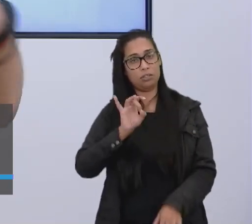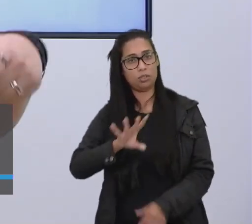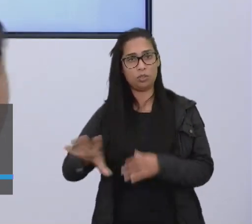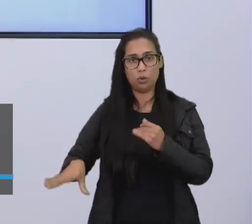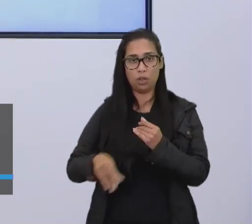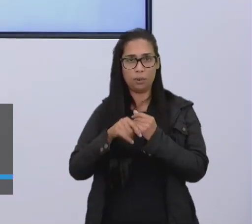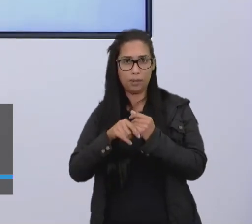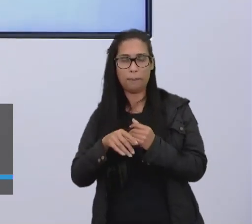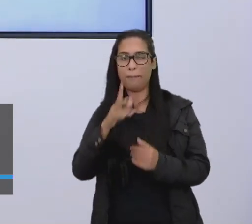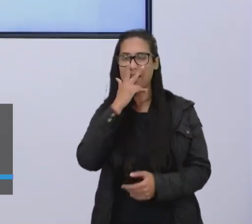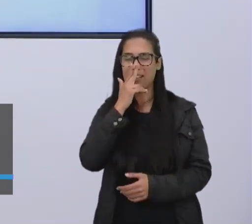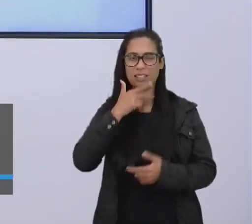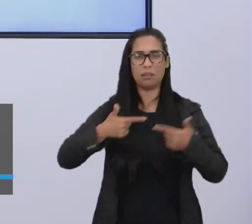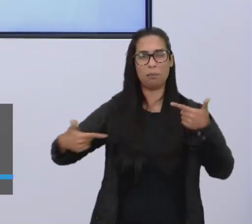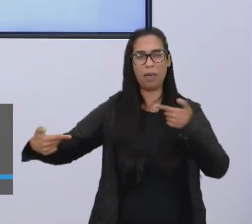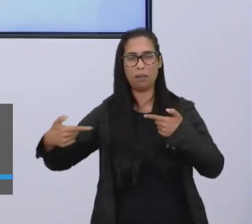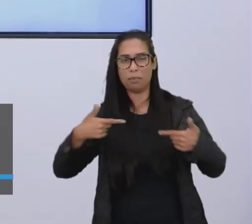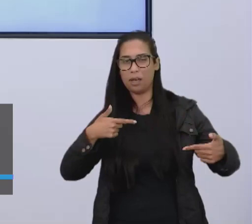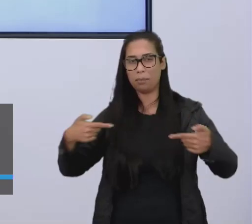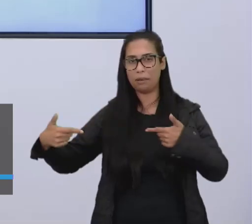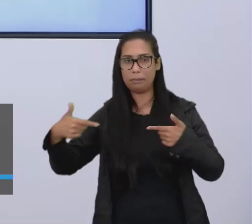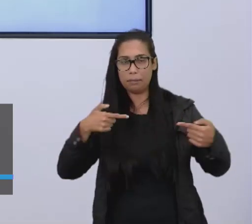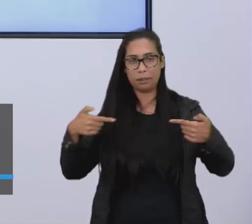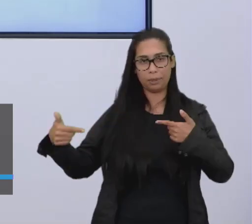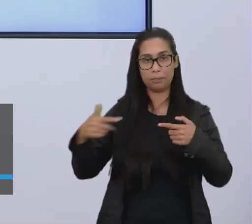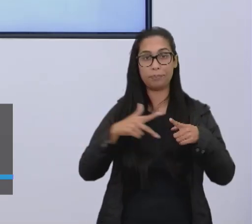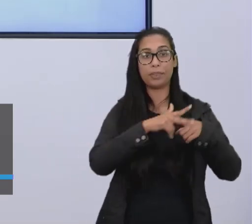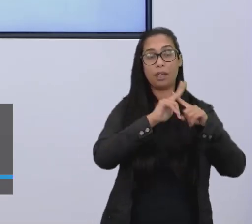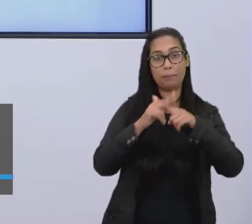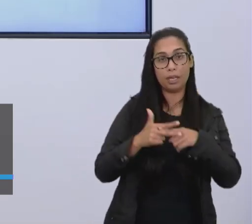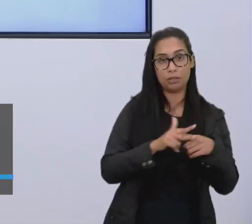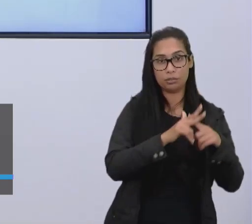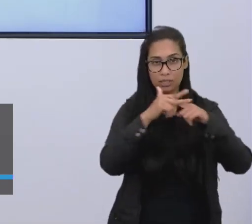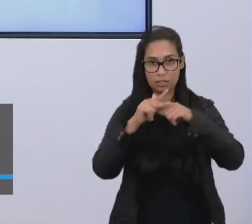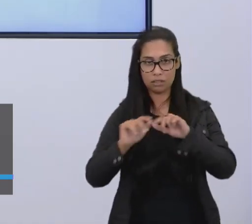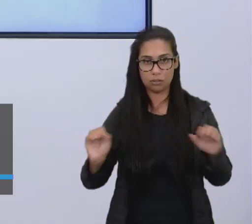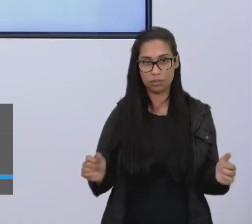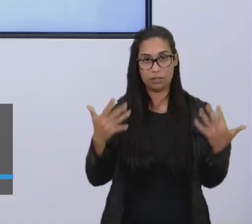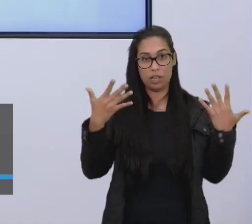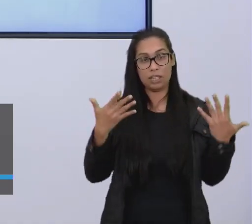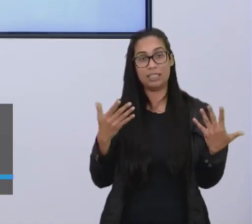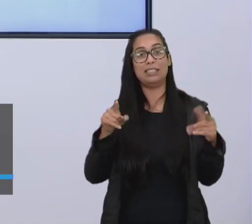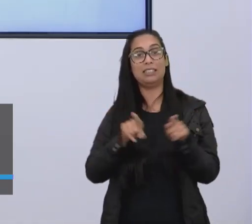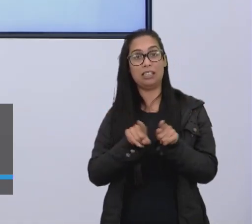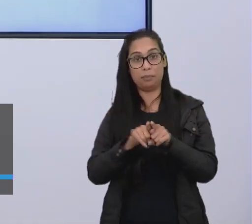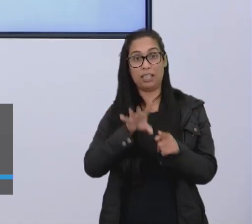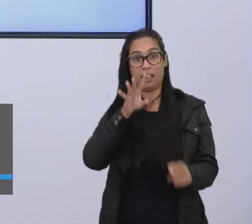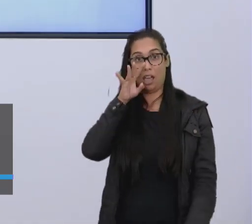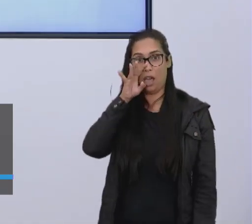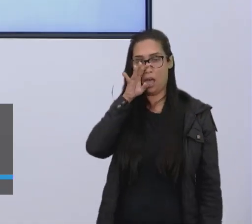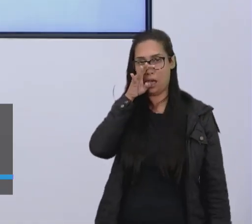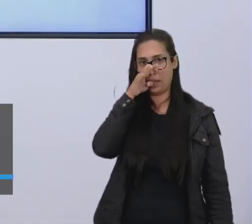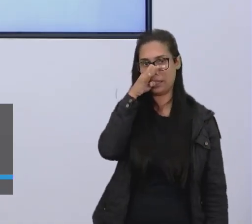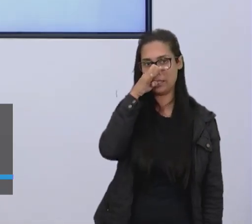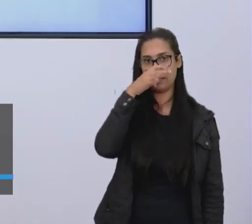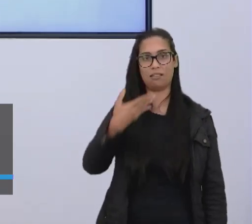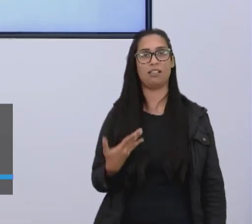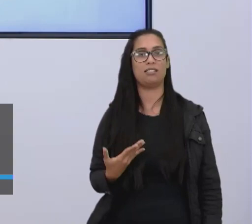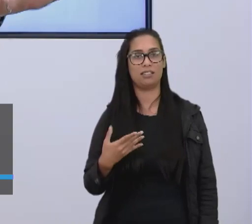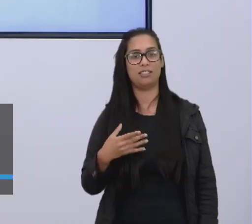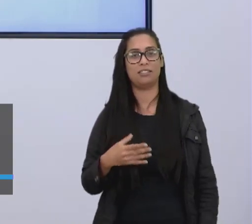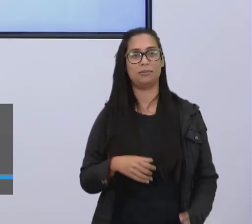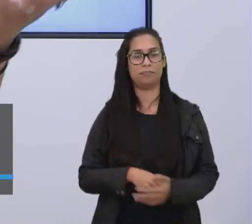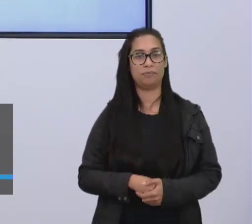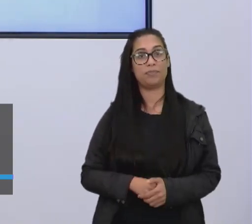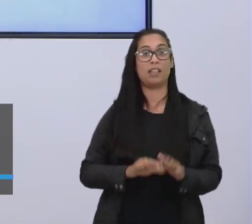nesse cabo de guerra, né, entre a manutenção desses elementos culturais, a resistência para a manutenção desses elementos, mas, ao mesmo tempo,